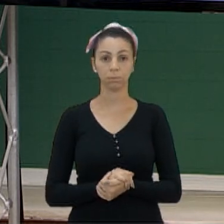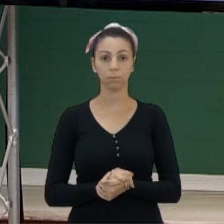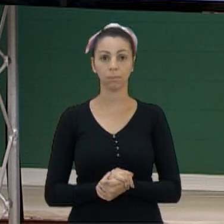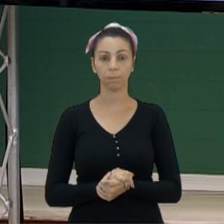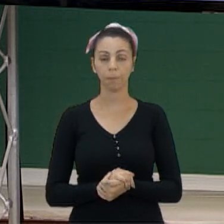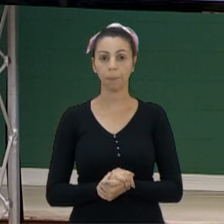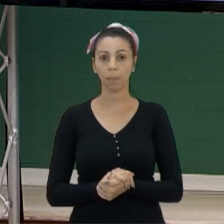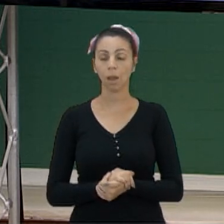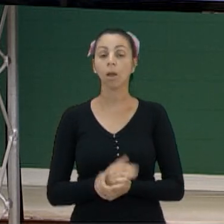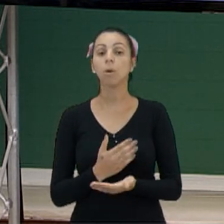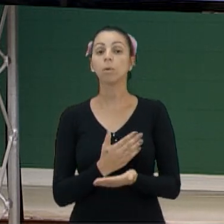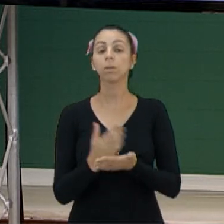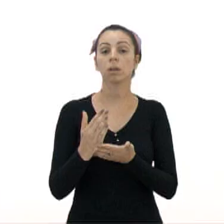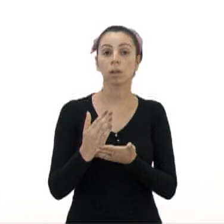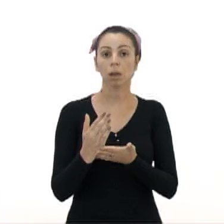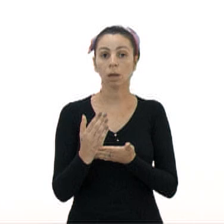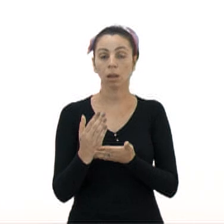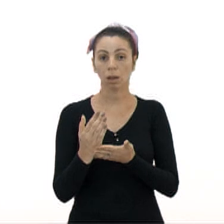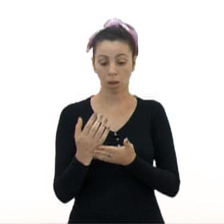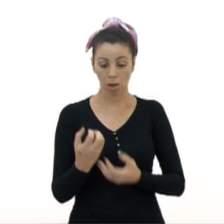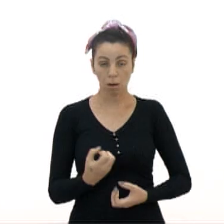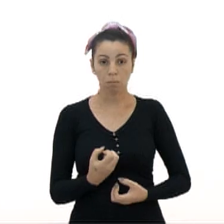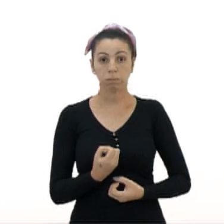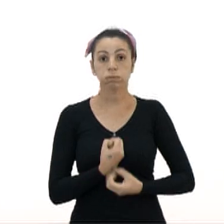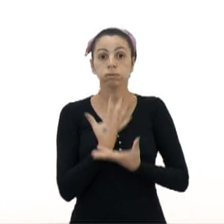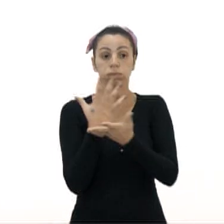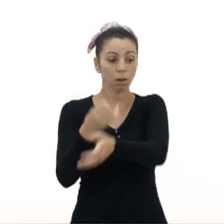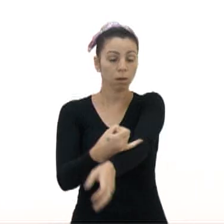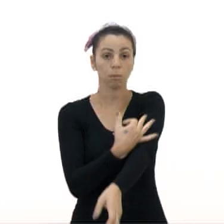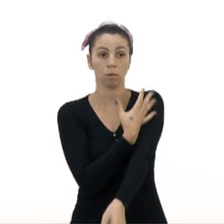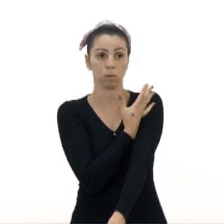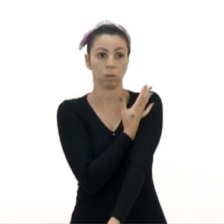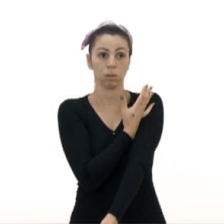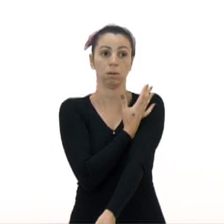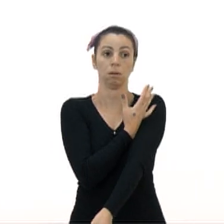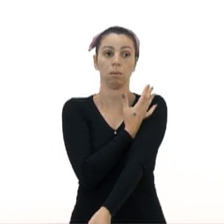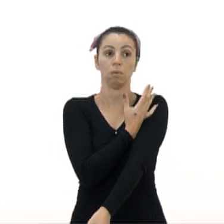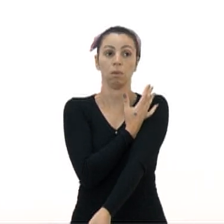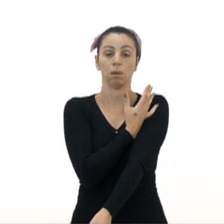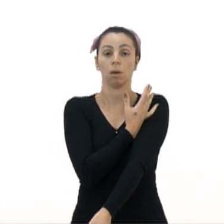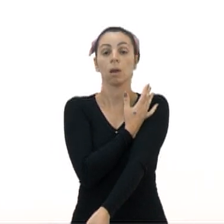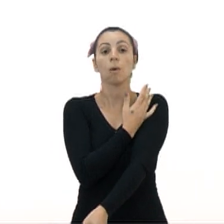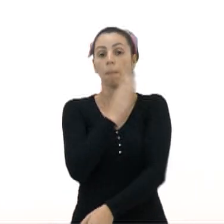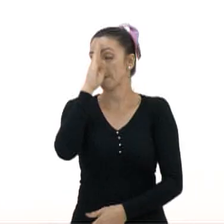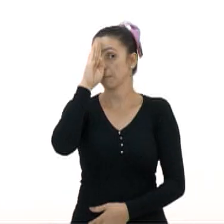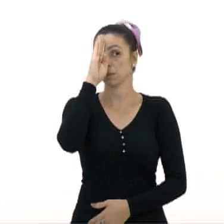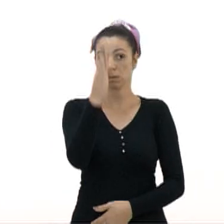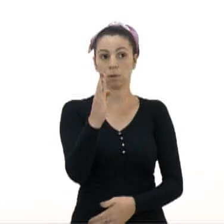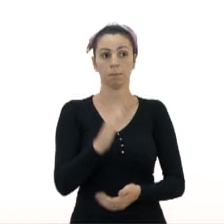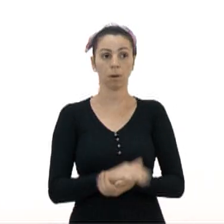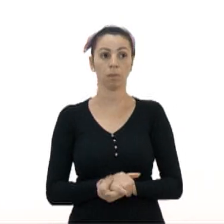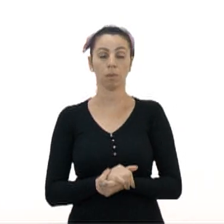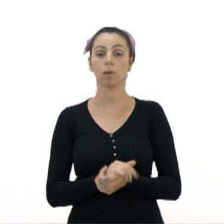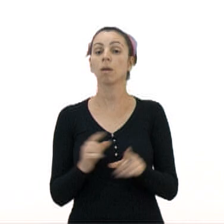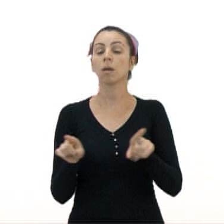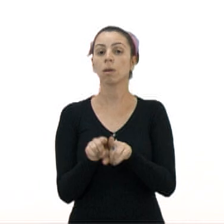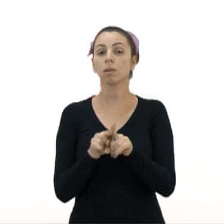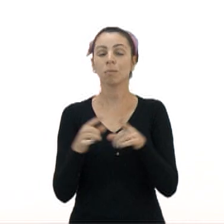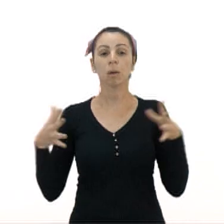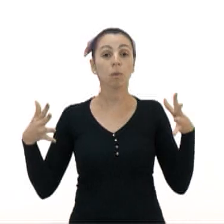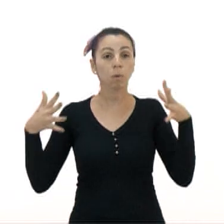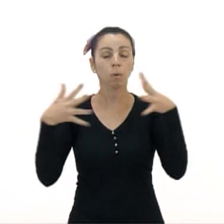Predominam as emoções e não o racionalismo da arte renascentista, como a gente comentou no outro slide. Conflitos